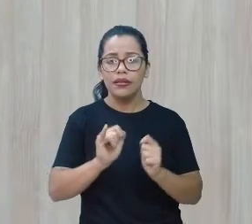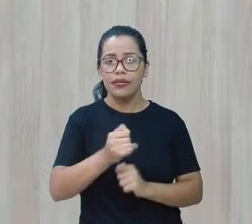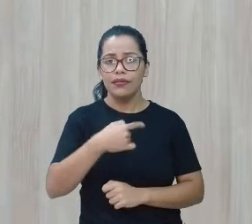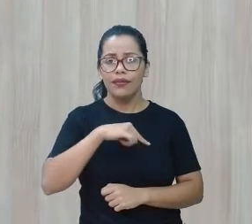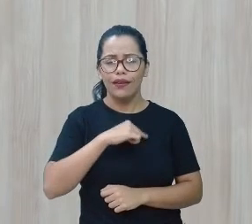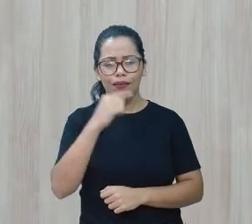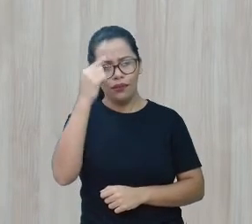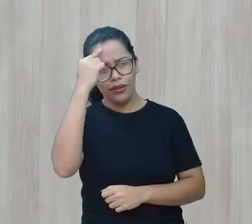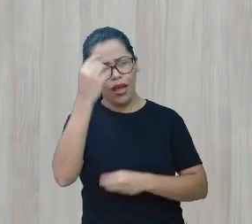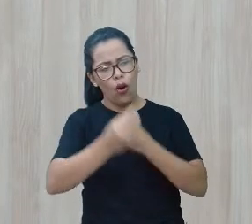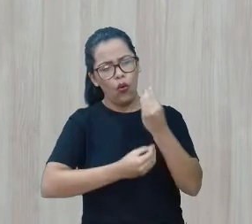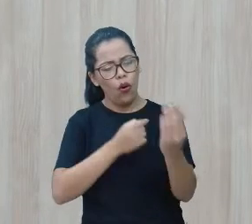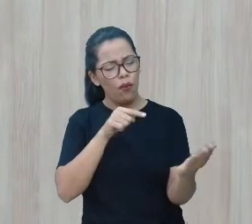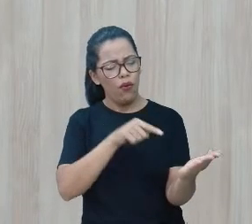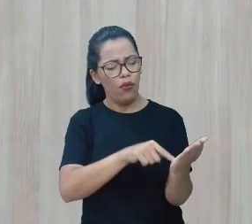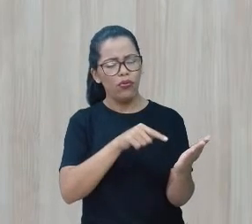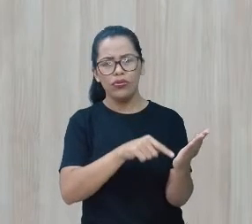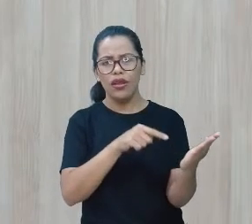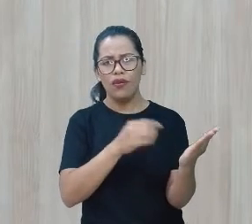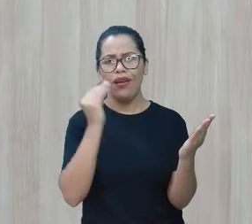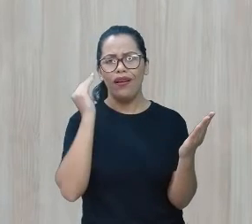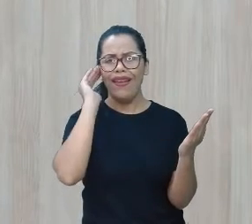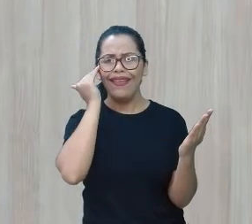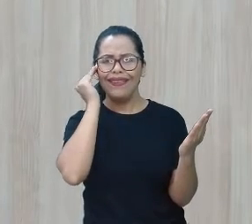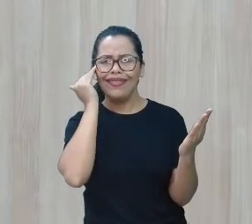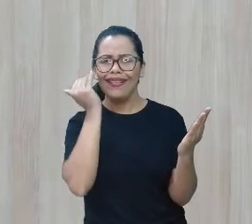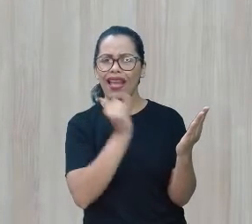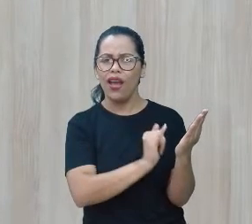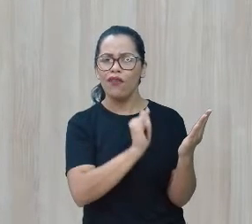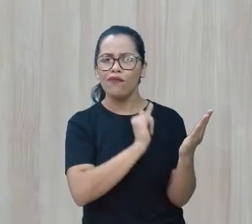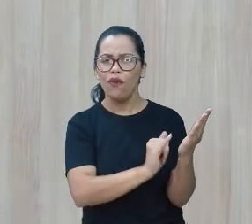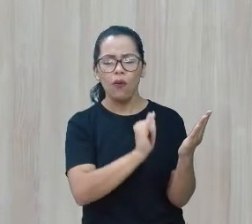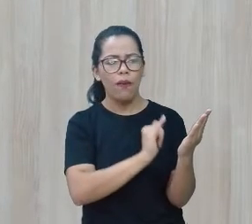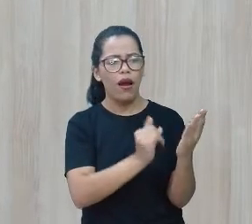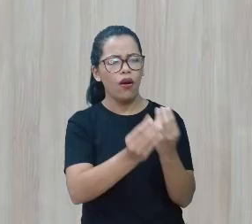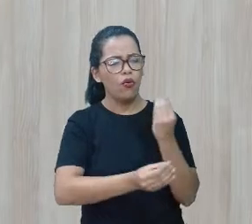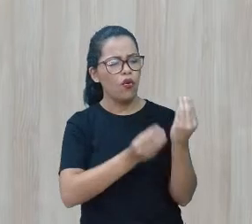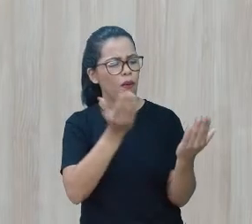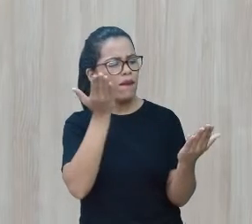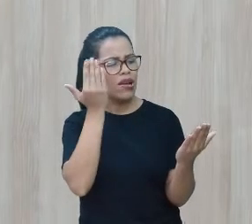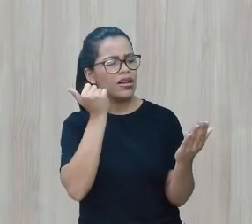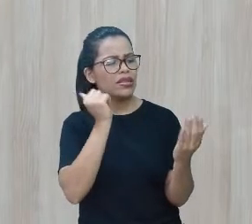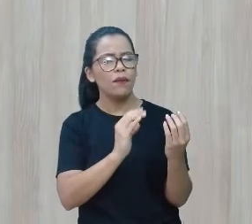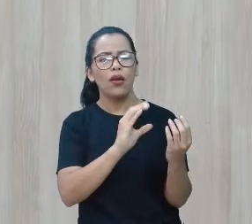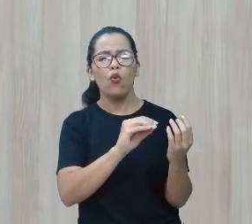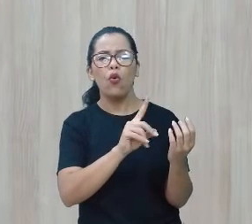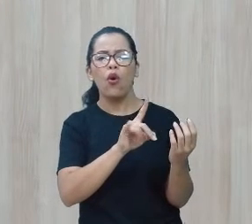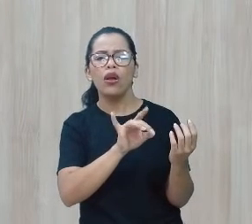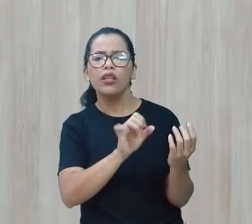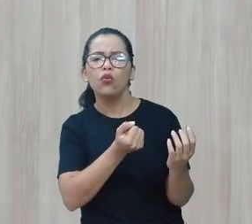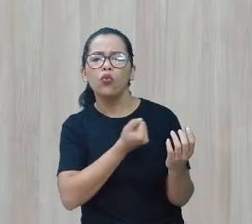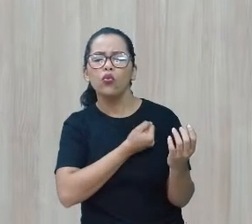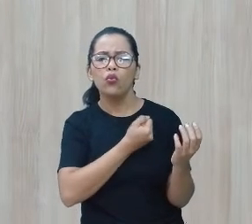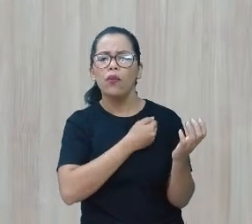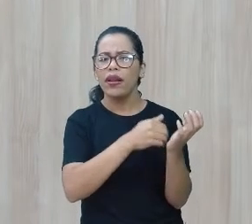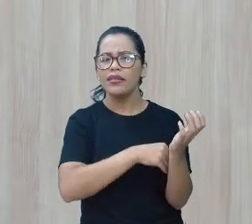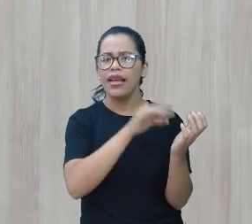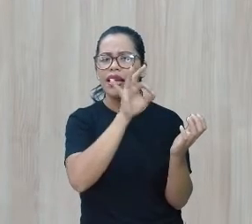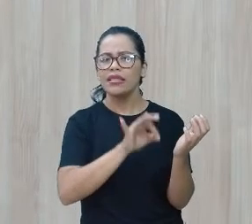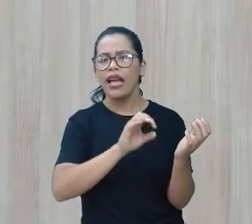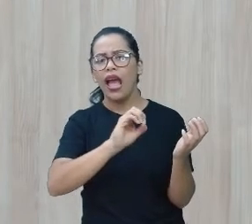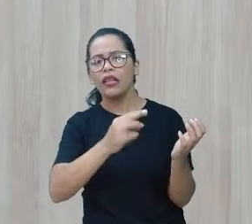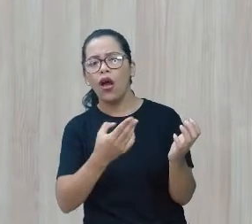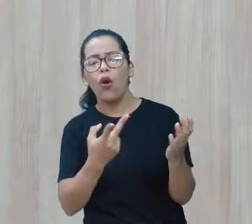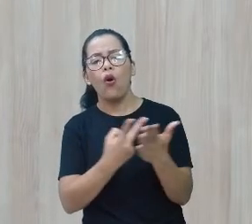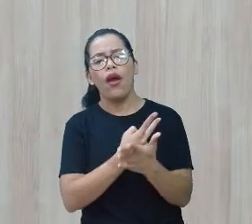vai entender aquela informação e como é que ele vai saber que o código está certo ou está errado? Então, primeira parte fica